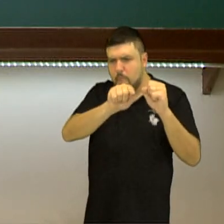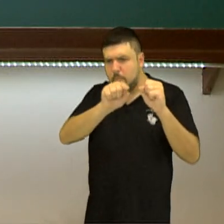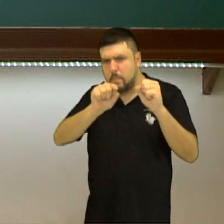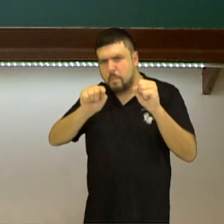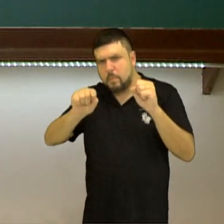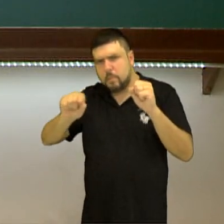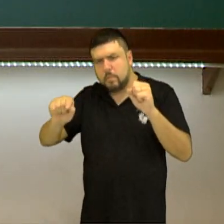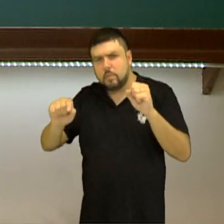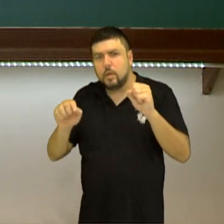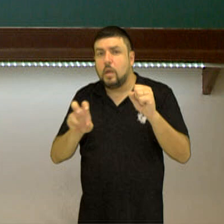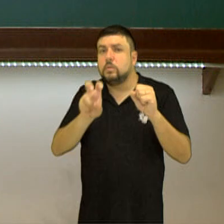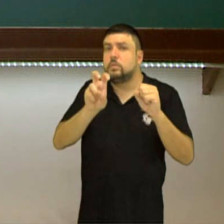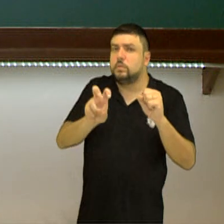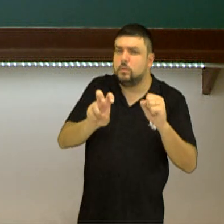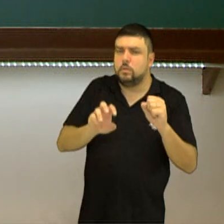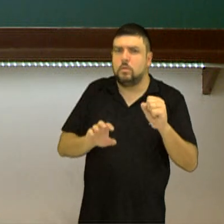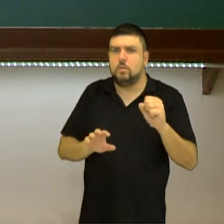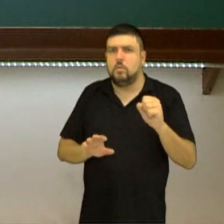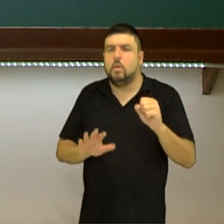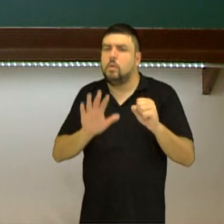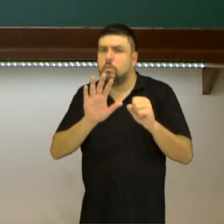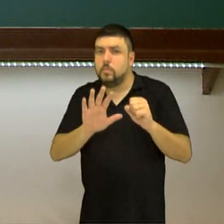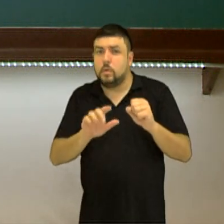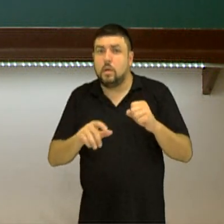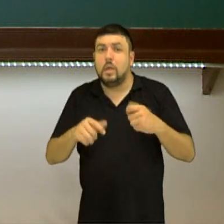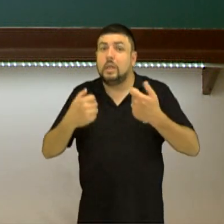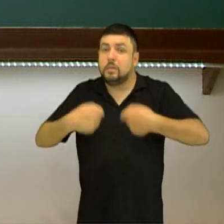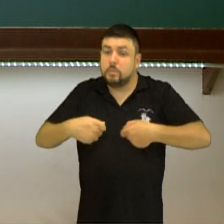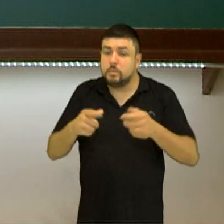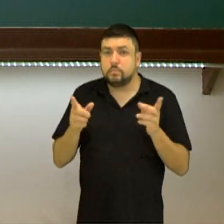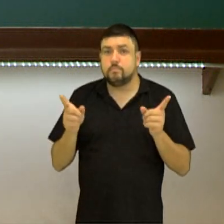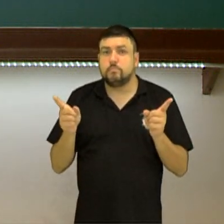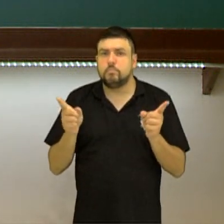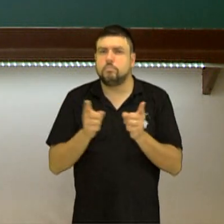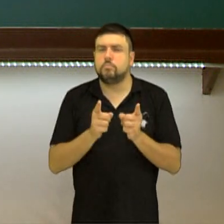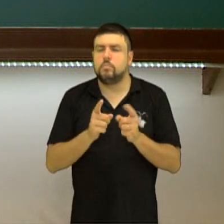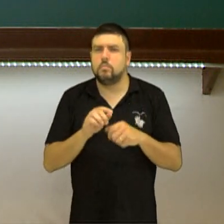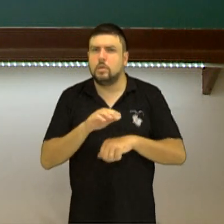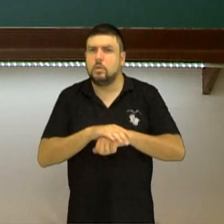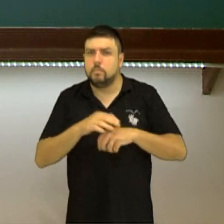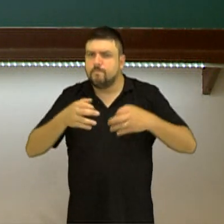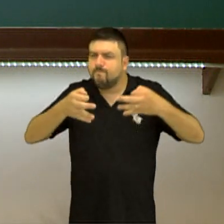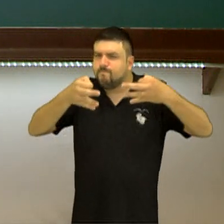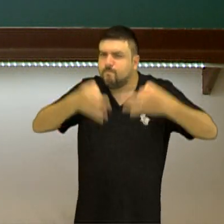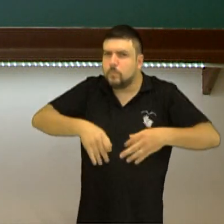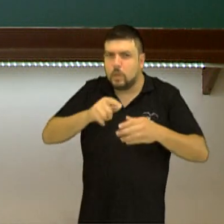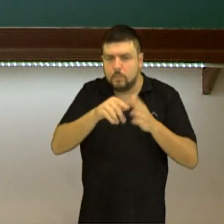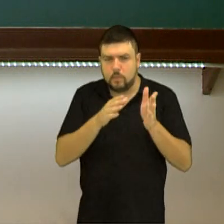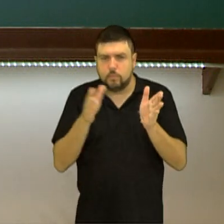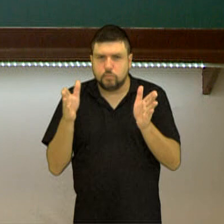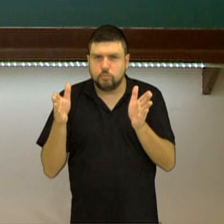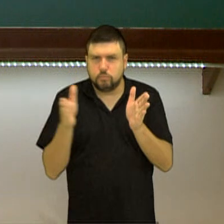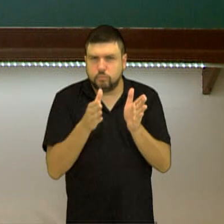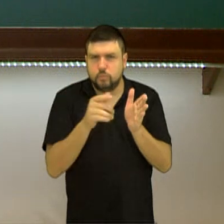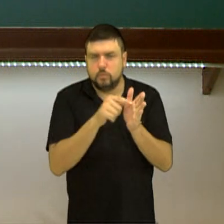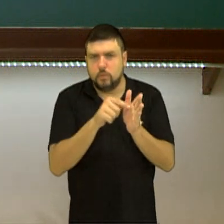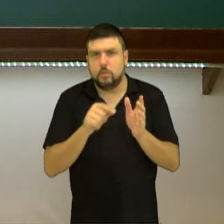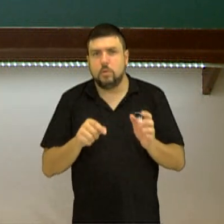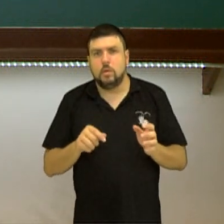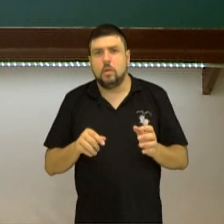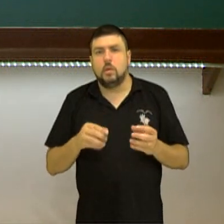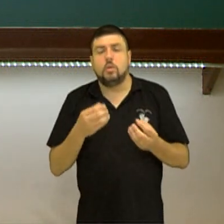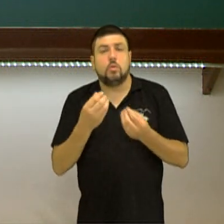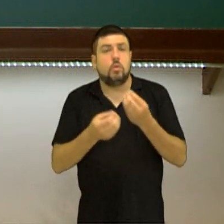retirar as classes de precisão, vamos reduzir aqui só para 3, nesse caso você está aplicando